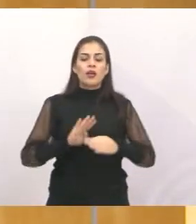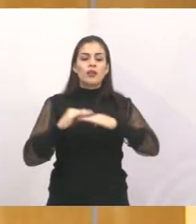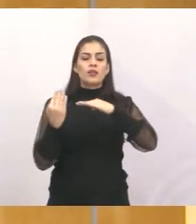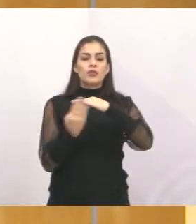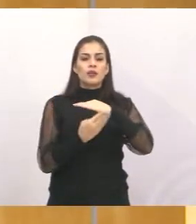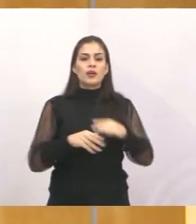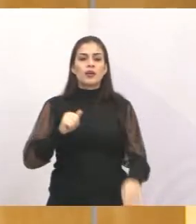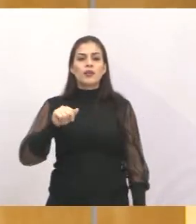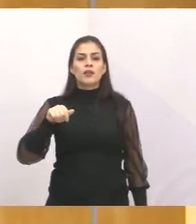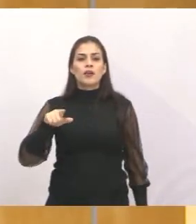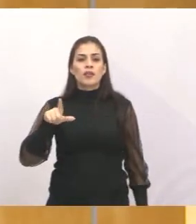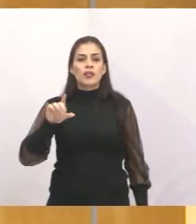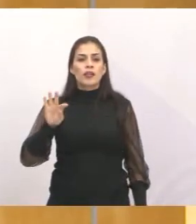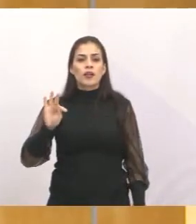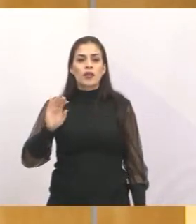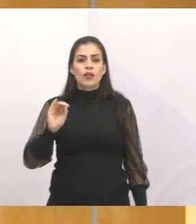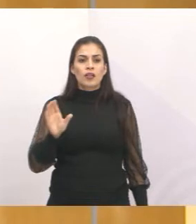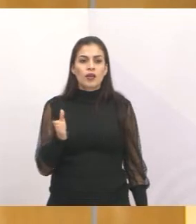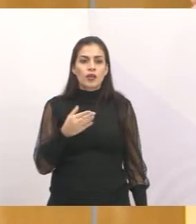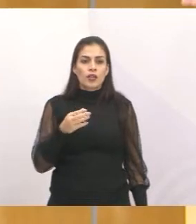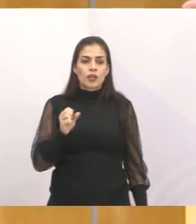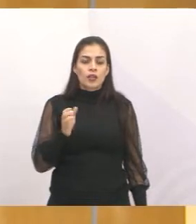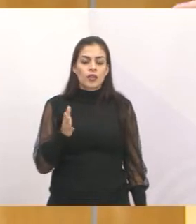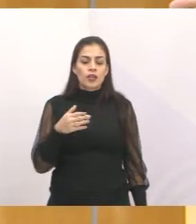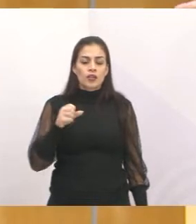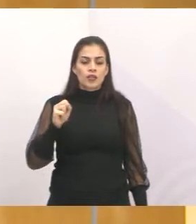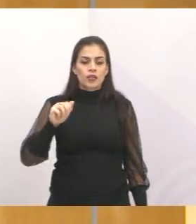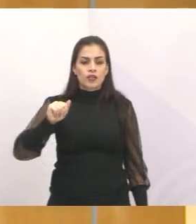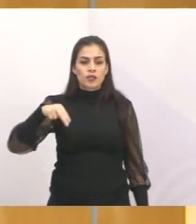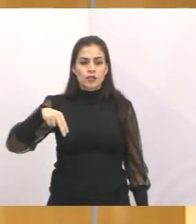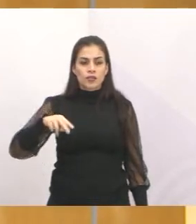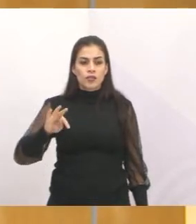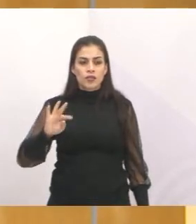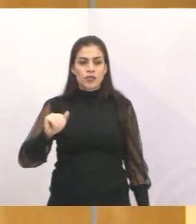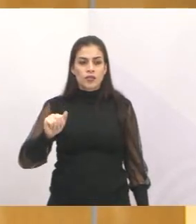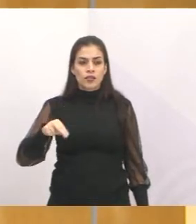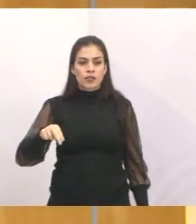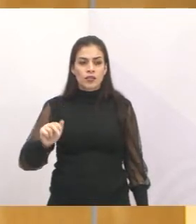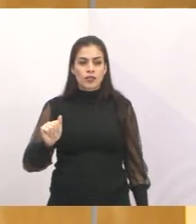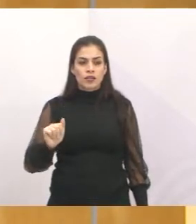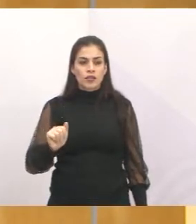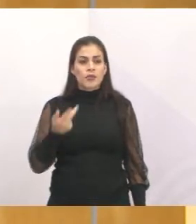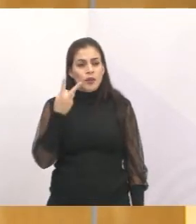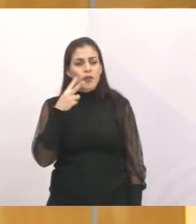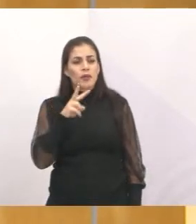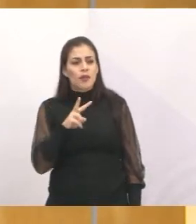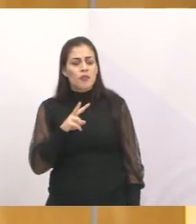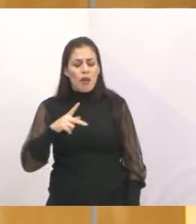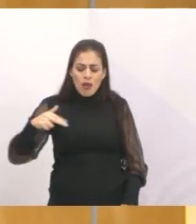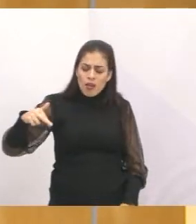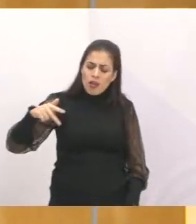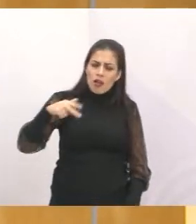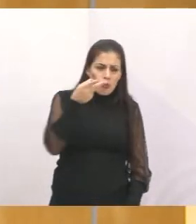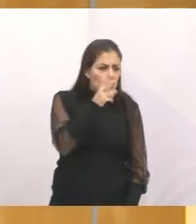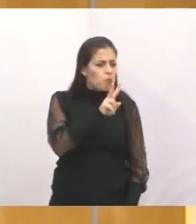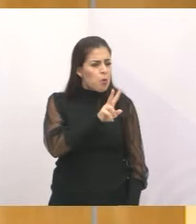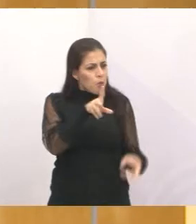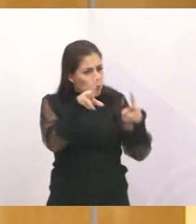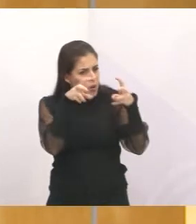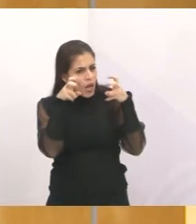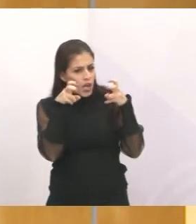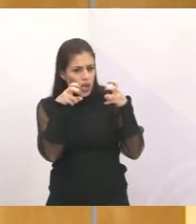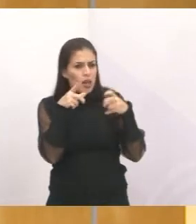cidade e percebem os vazamentos. Ora, não tem como, você passa por uma rua, você vê aquela água jorrando, e de quem